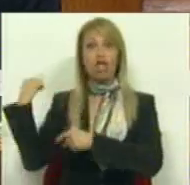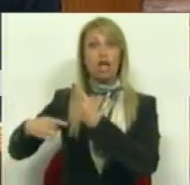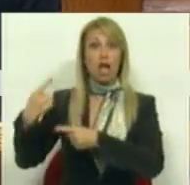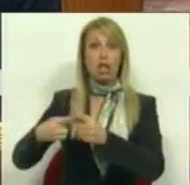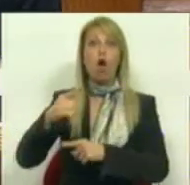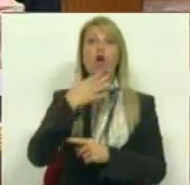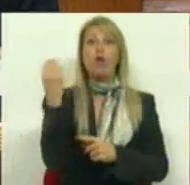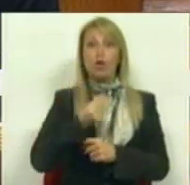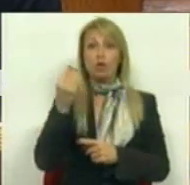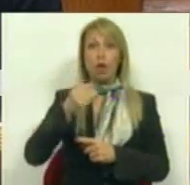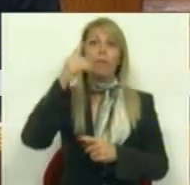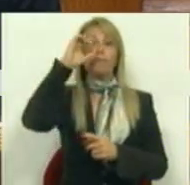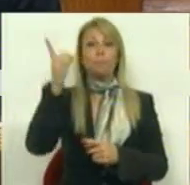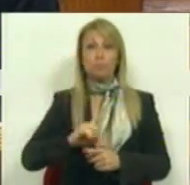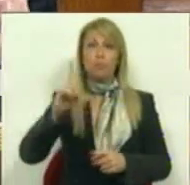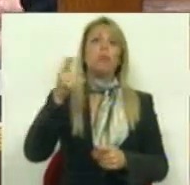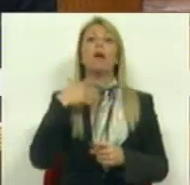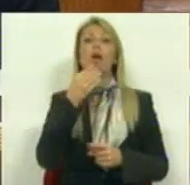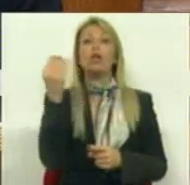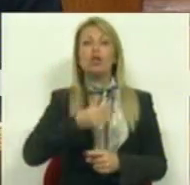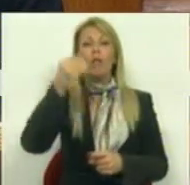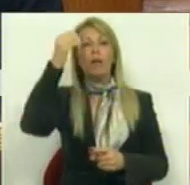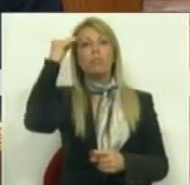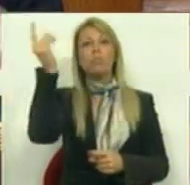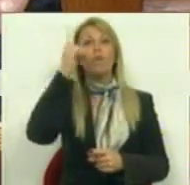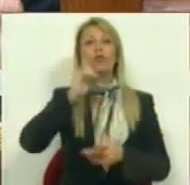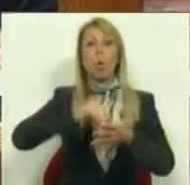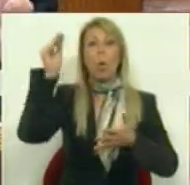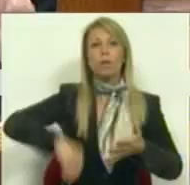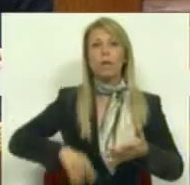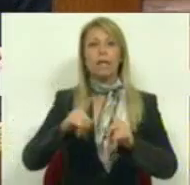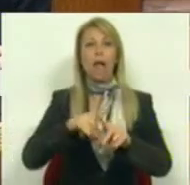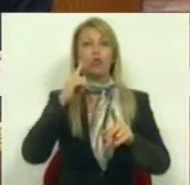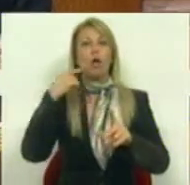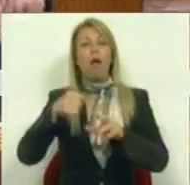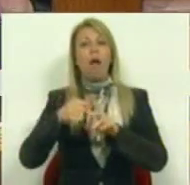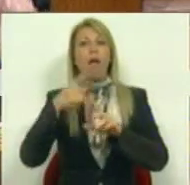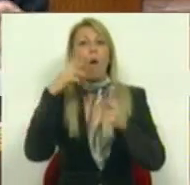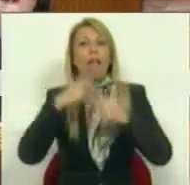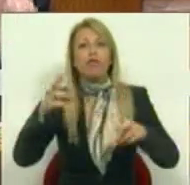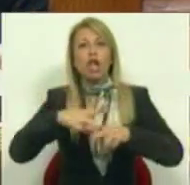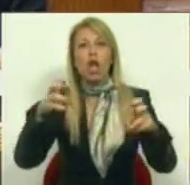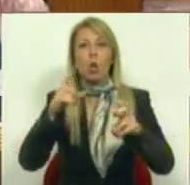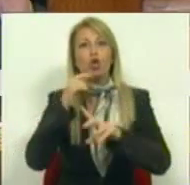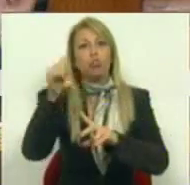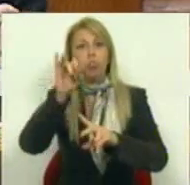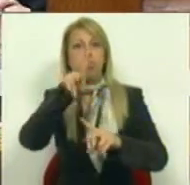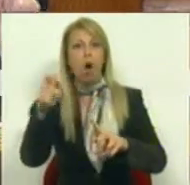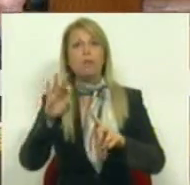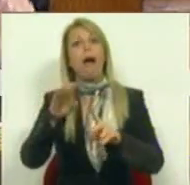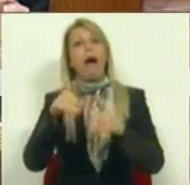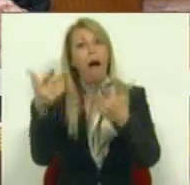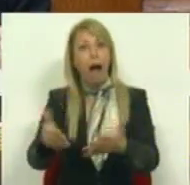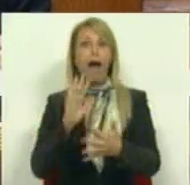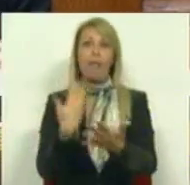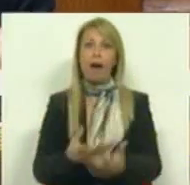jovens licenciados, jovens professores contratados, bolseiros investigadores, são imprescindíveis para criar um futuro que seja maior